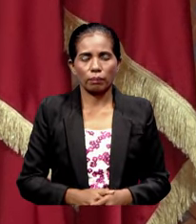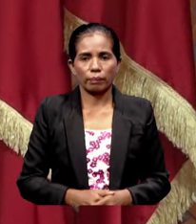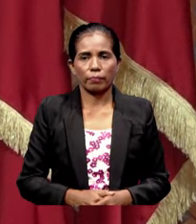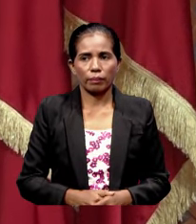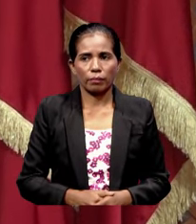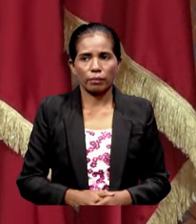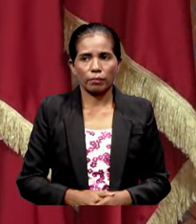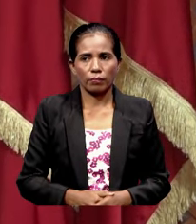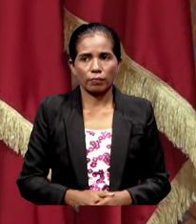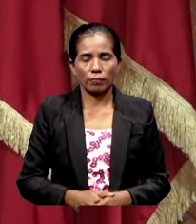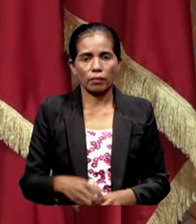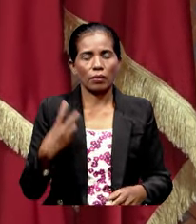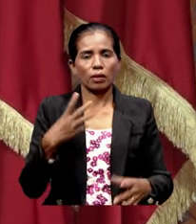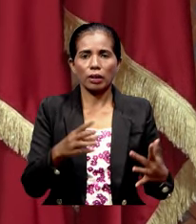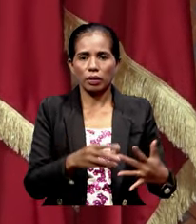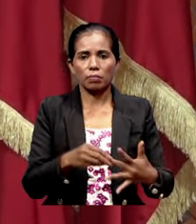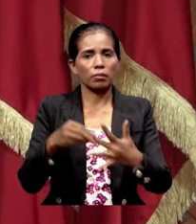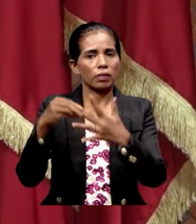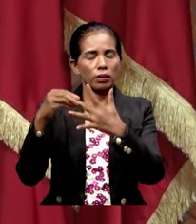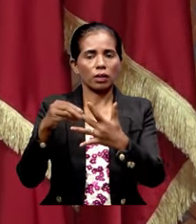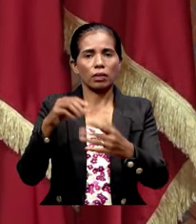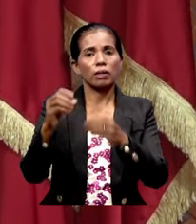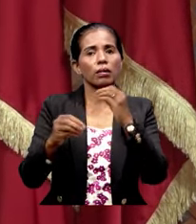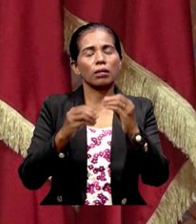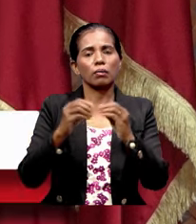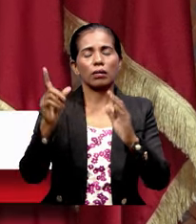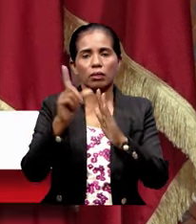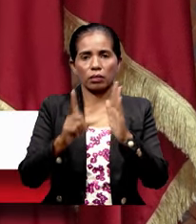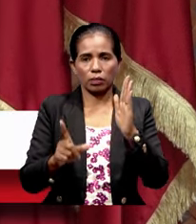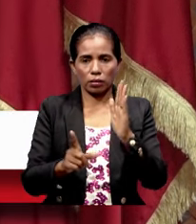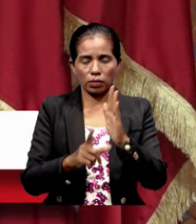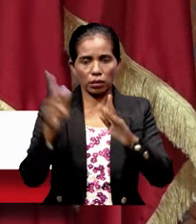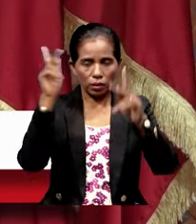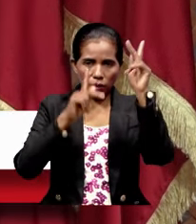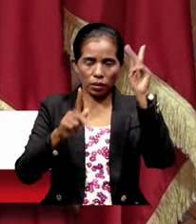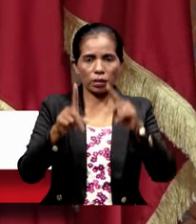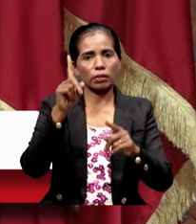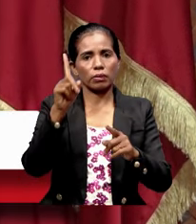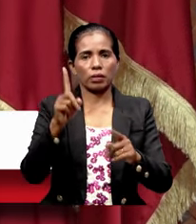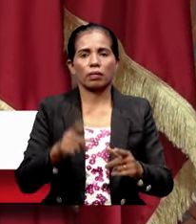Circunstâncias especiais em que caso Ida